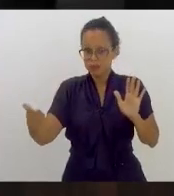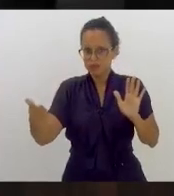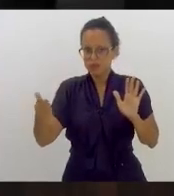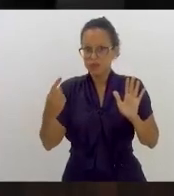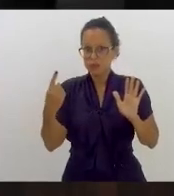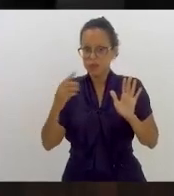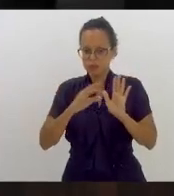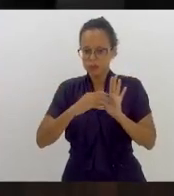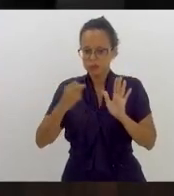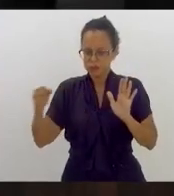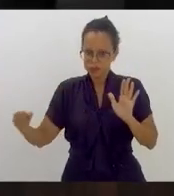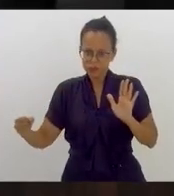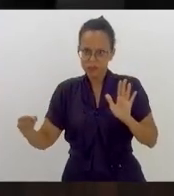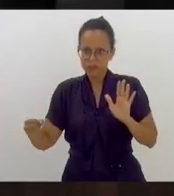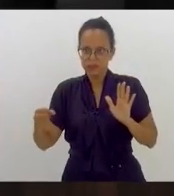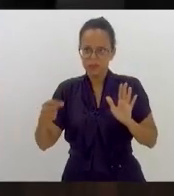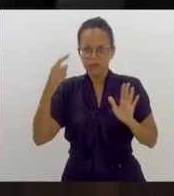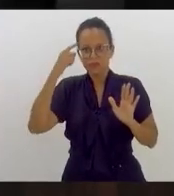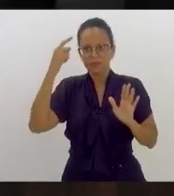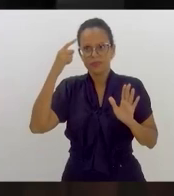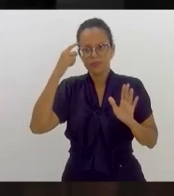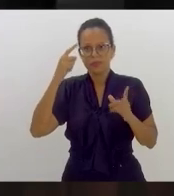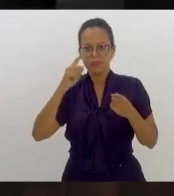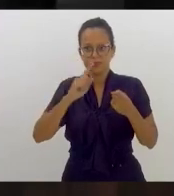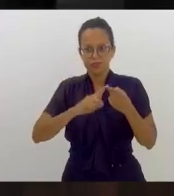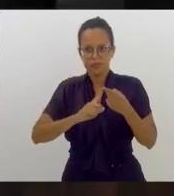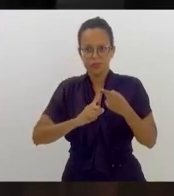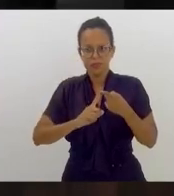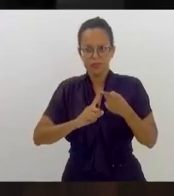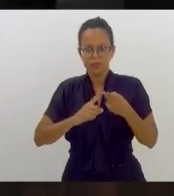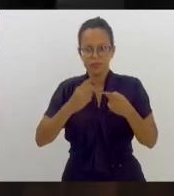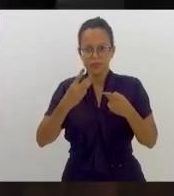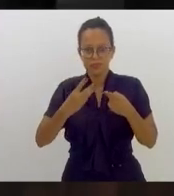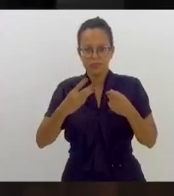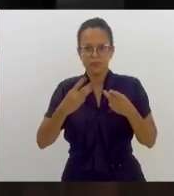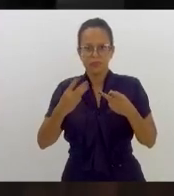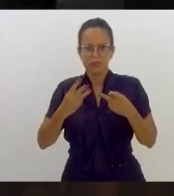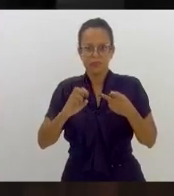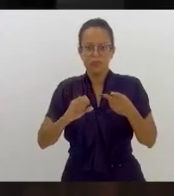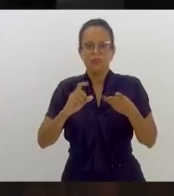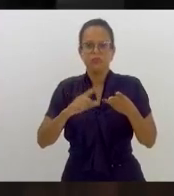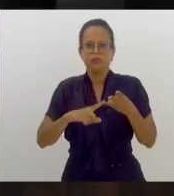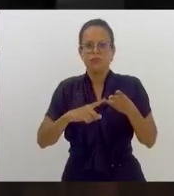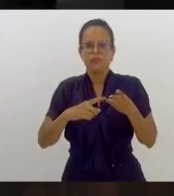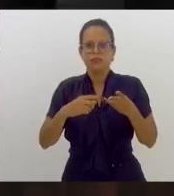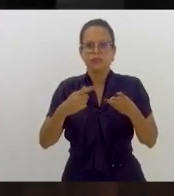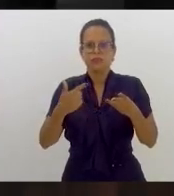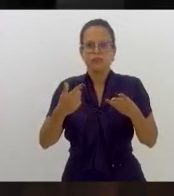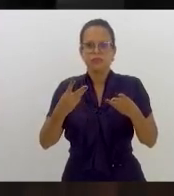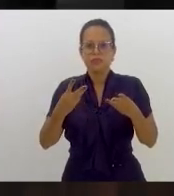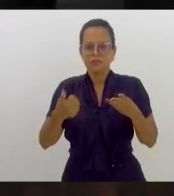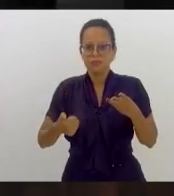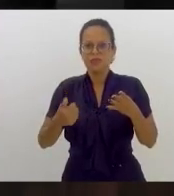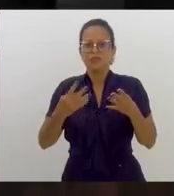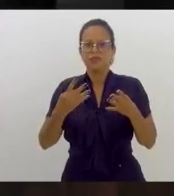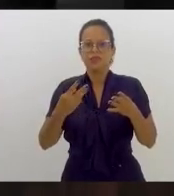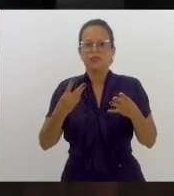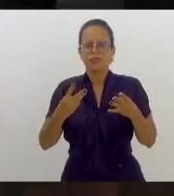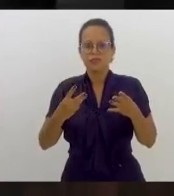aqui rememorar. 3, 20, 21, 22, 25, 25, 31,